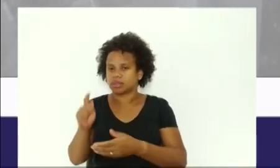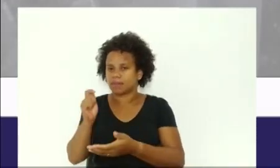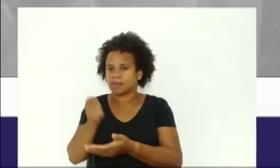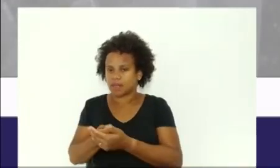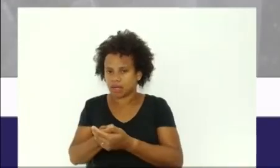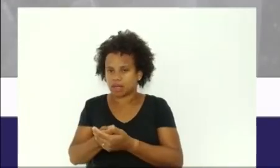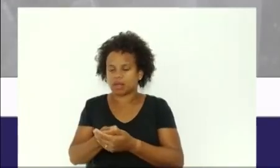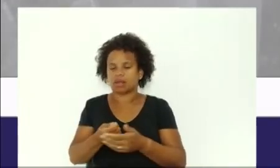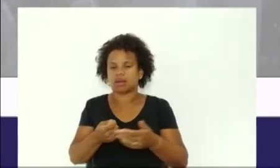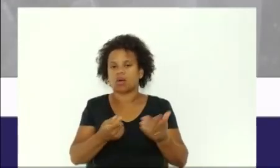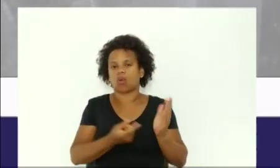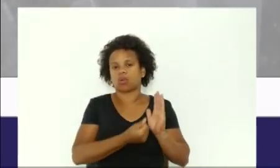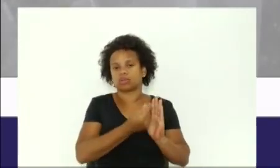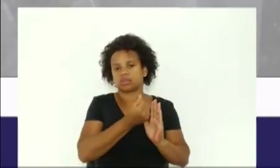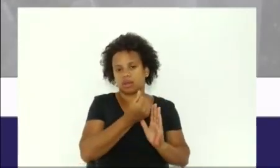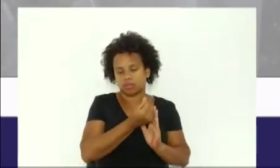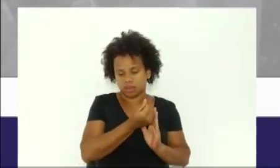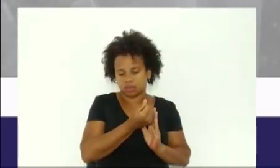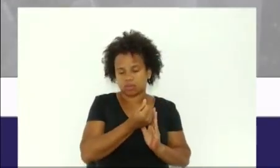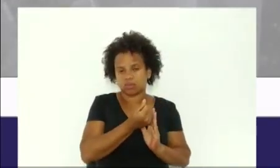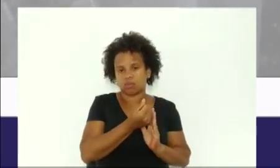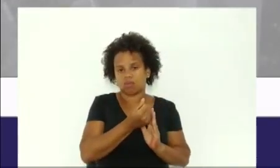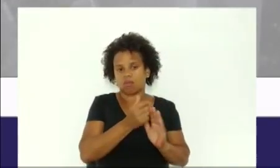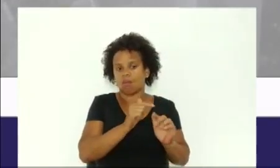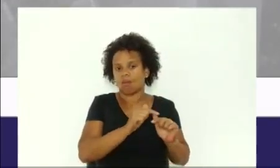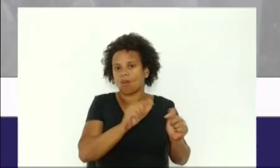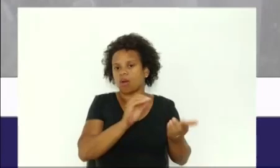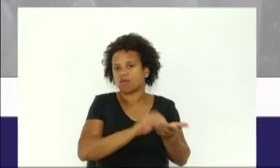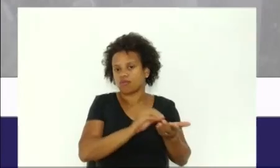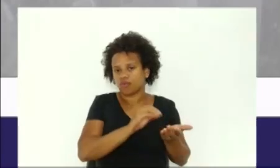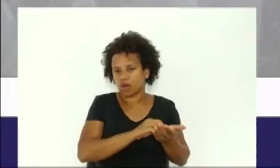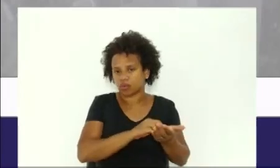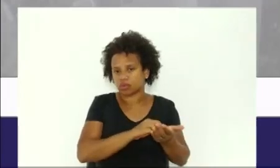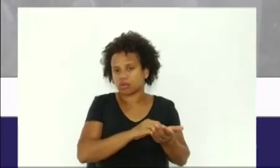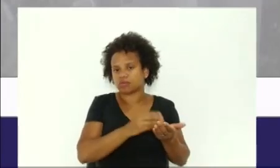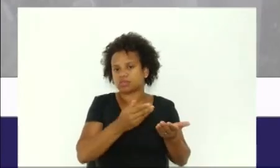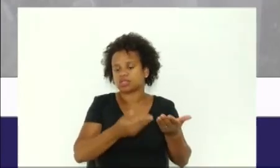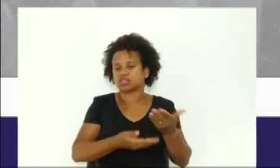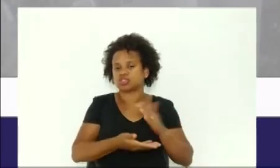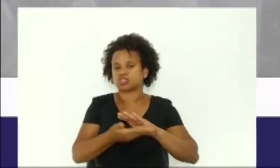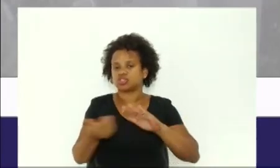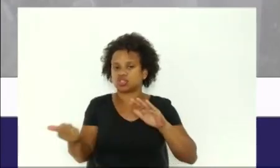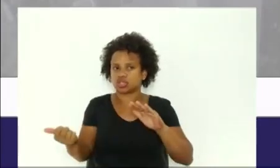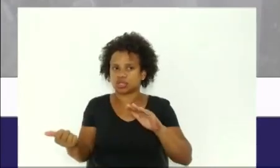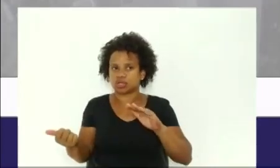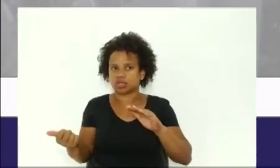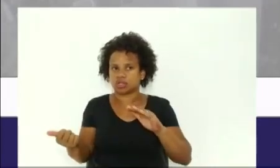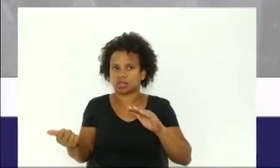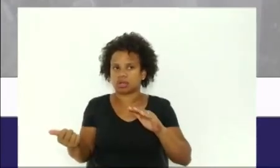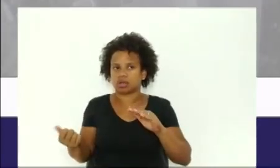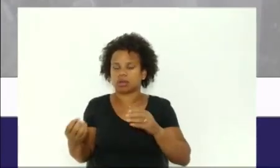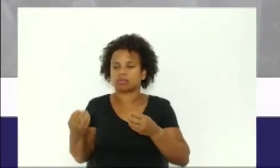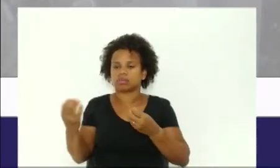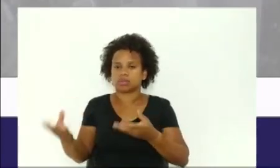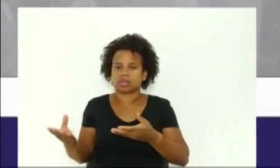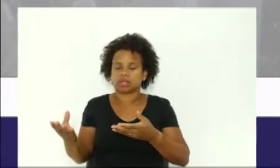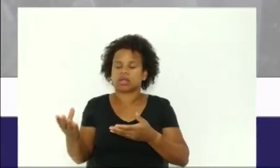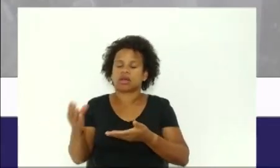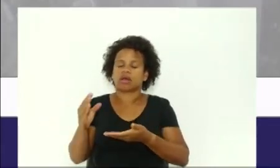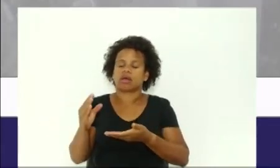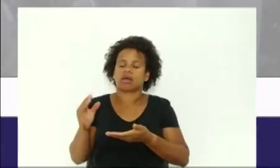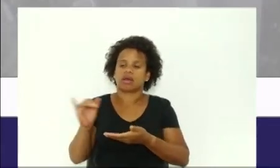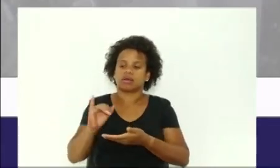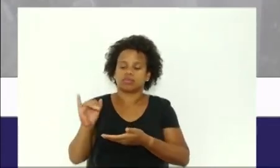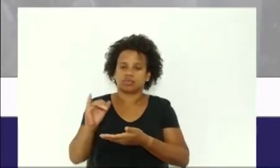orçamento, você projetou esse valor, e aí você vai retirar esse valor para dar a isenção, da onde que vai suprir